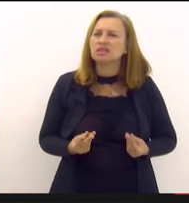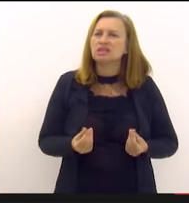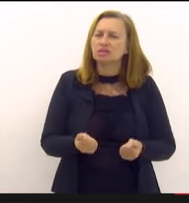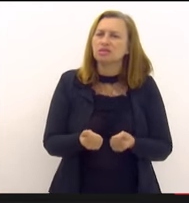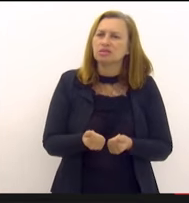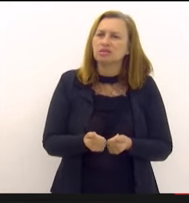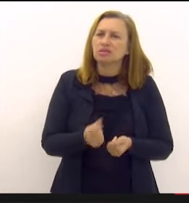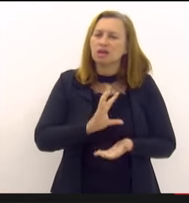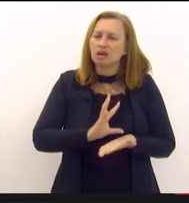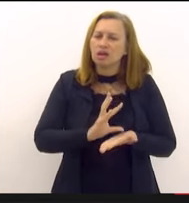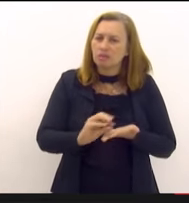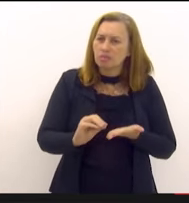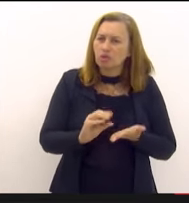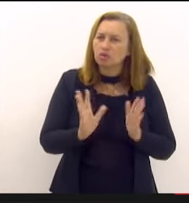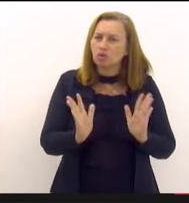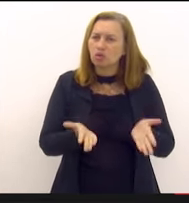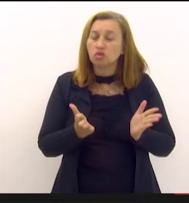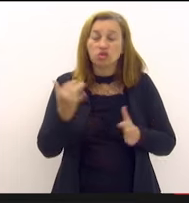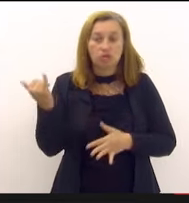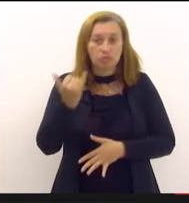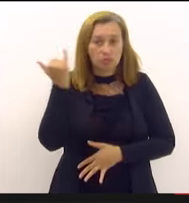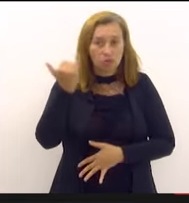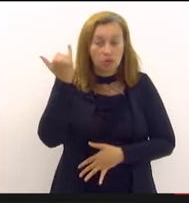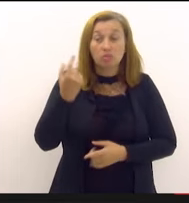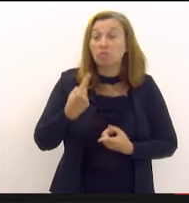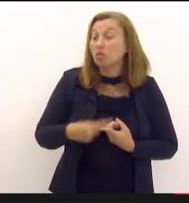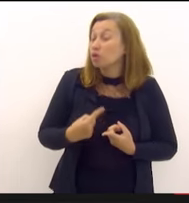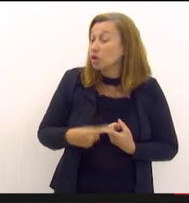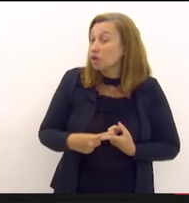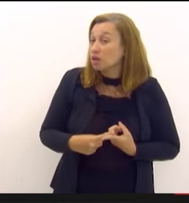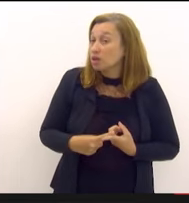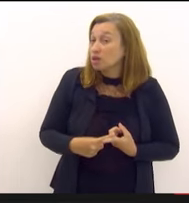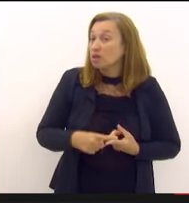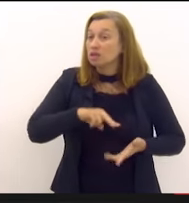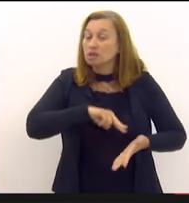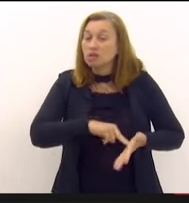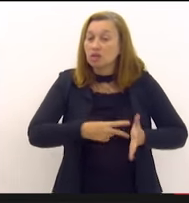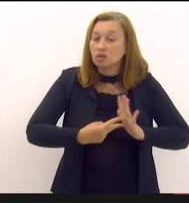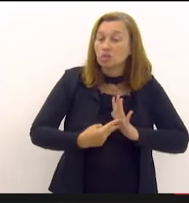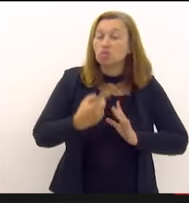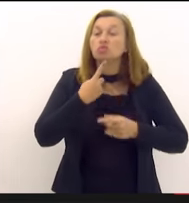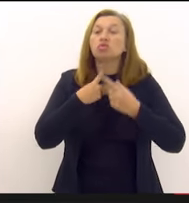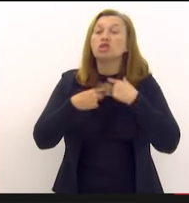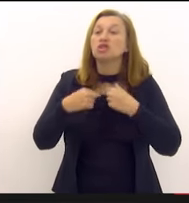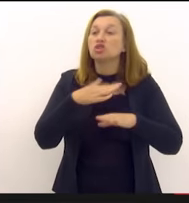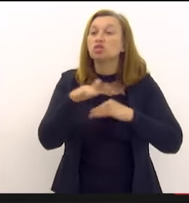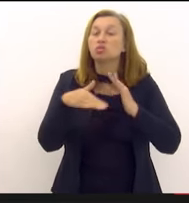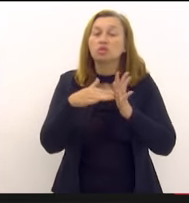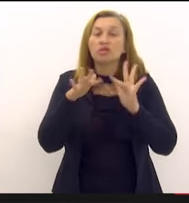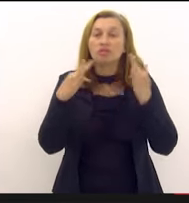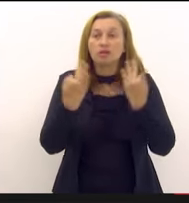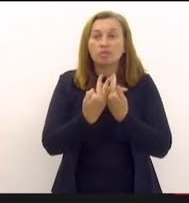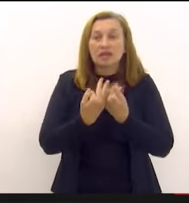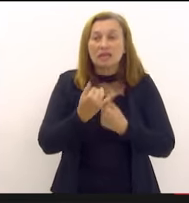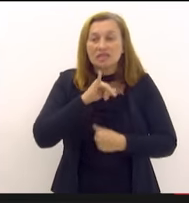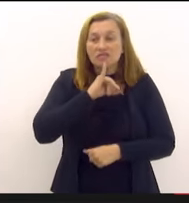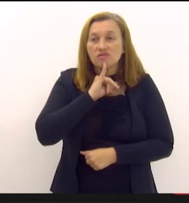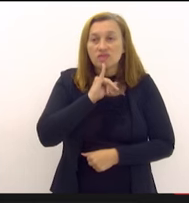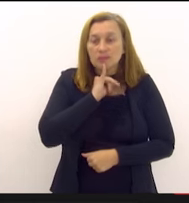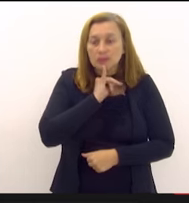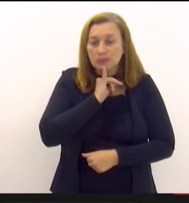em pauta é muito importante, porque traduz o desejo de todas as famílias. Infelizmente, a